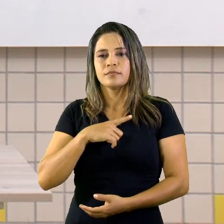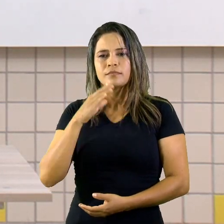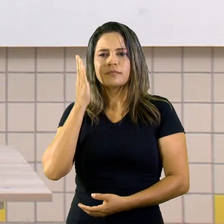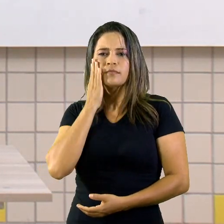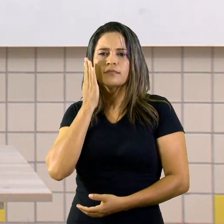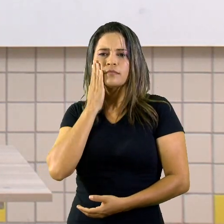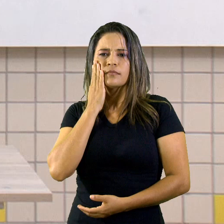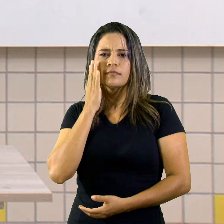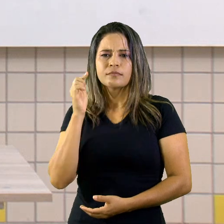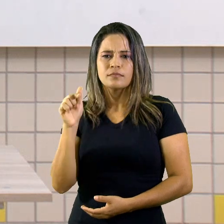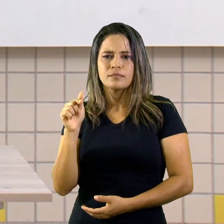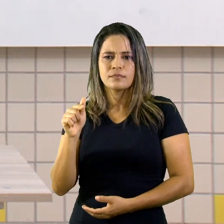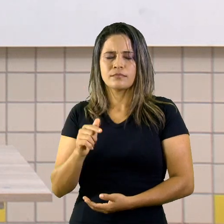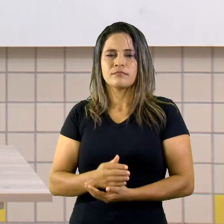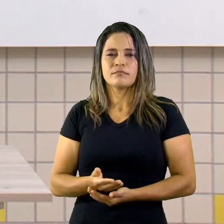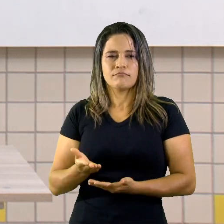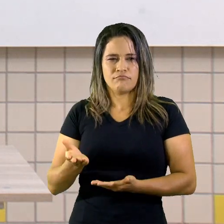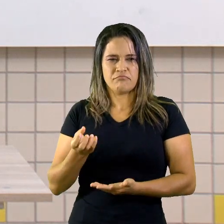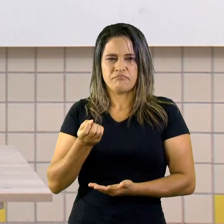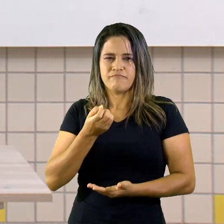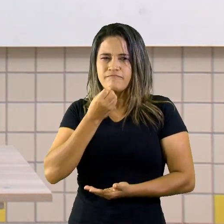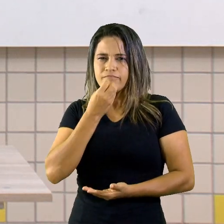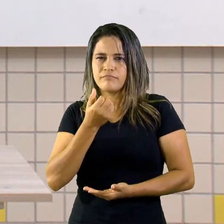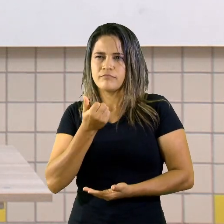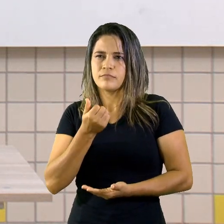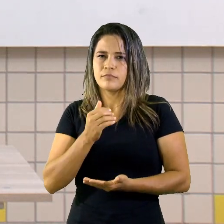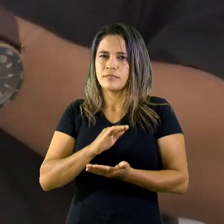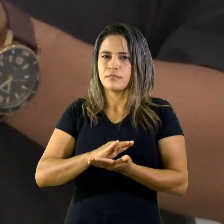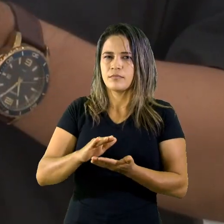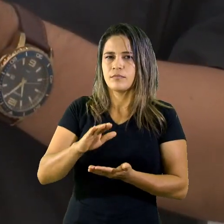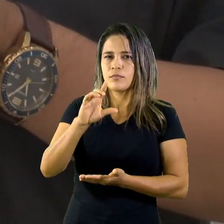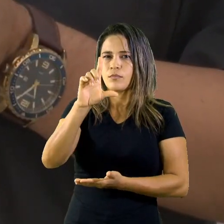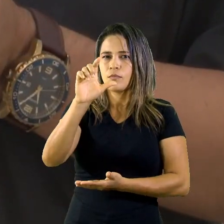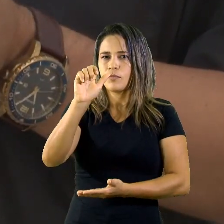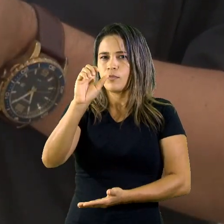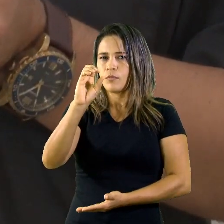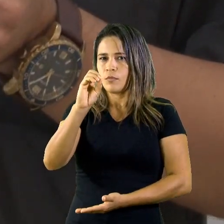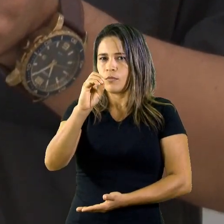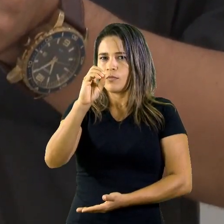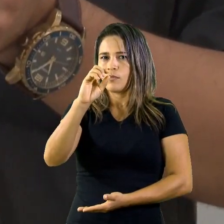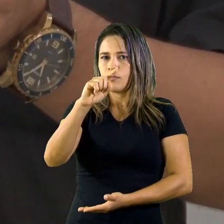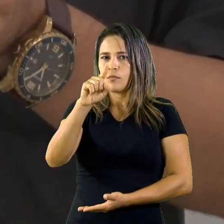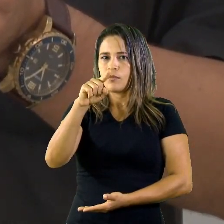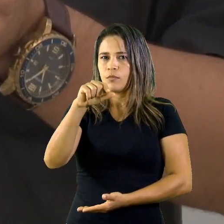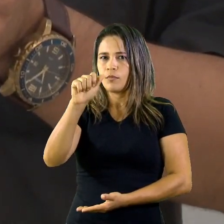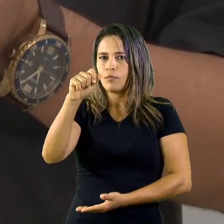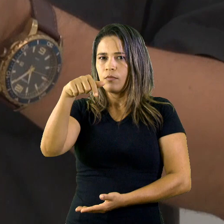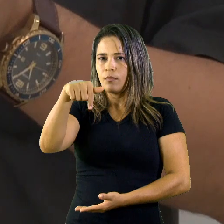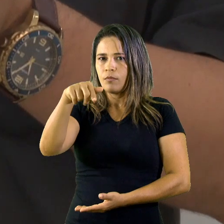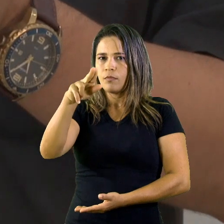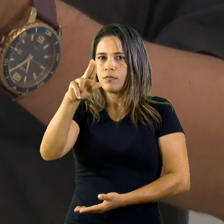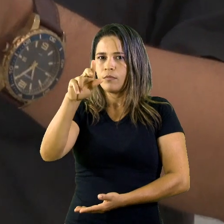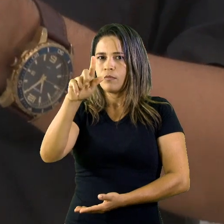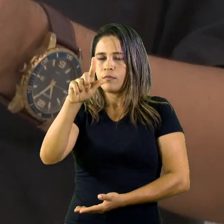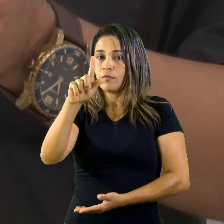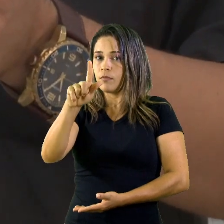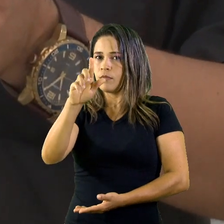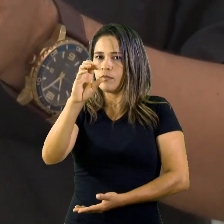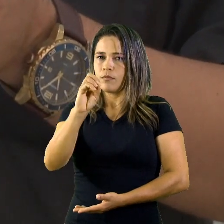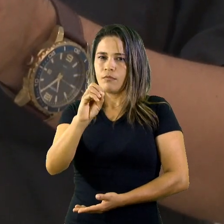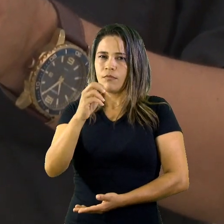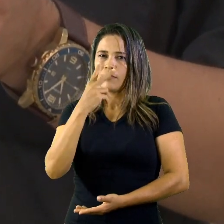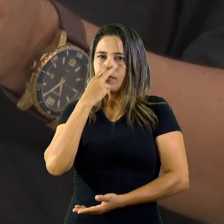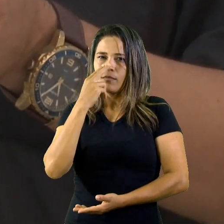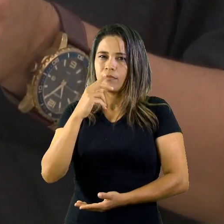aqui está bem acentuado, né? Mas normalmente o losango é o formato da nossa pipa, né?